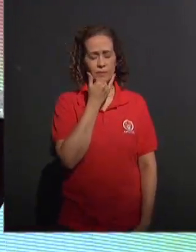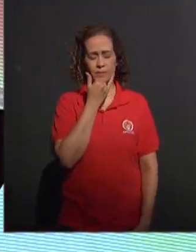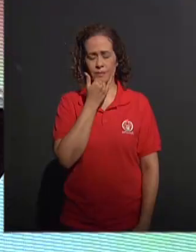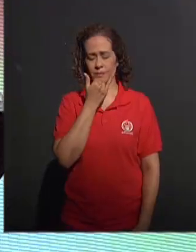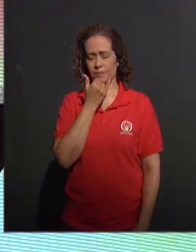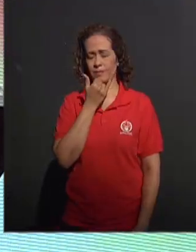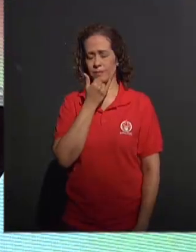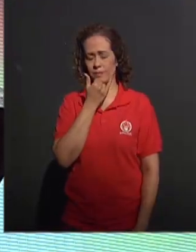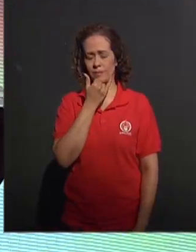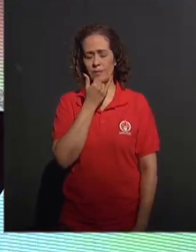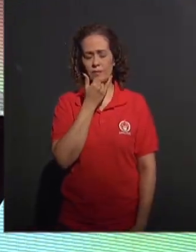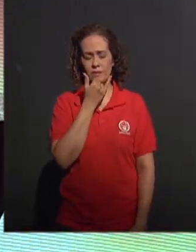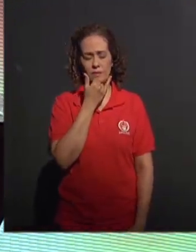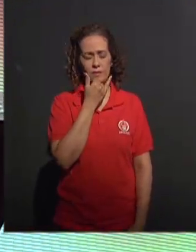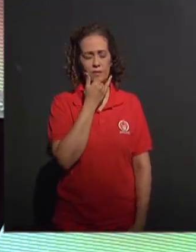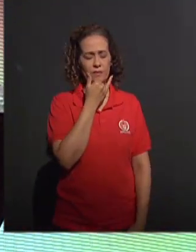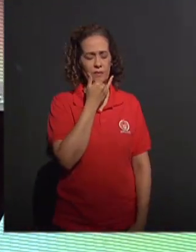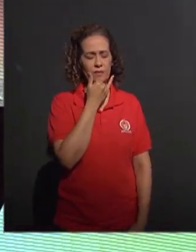Perdoa.